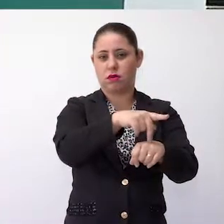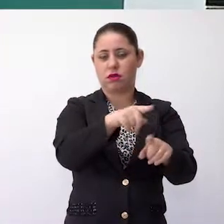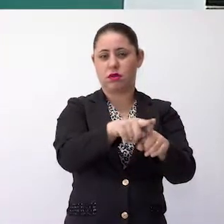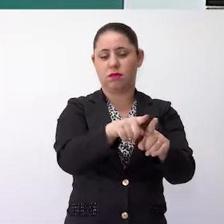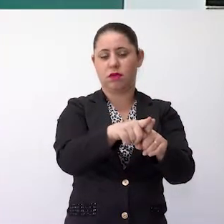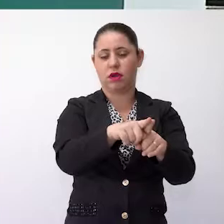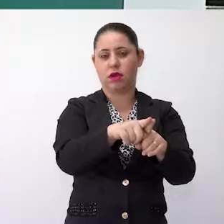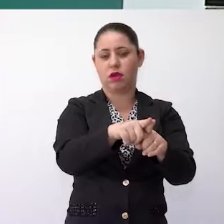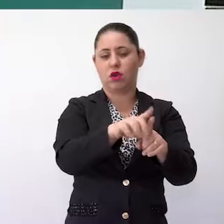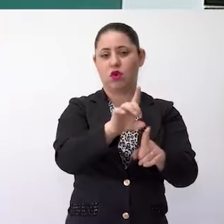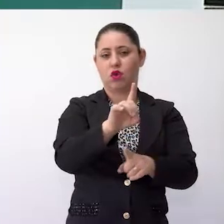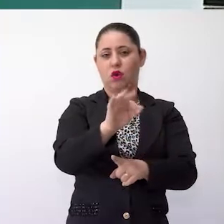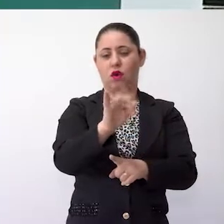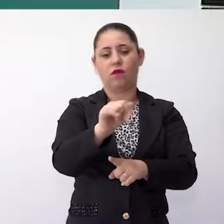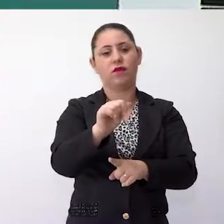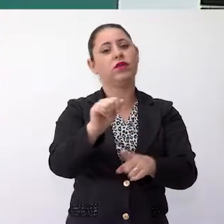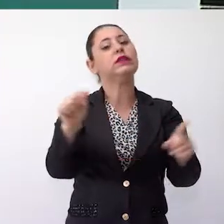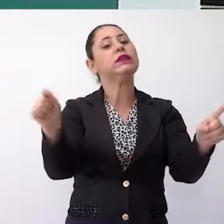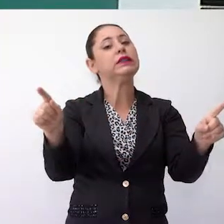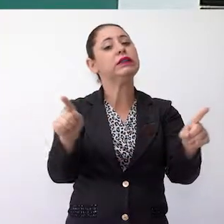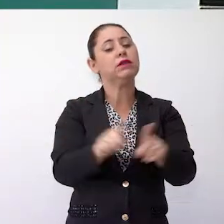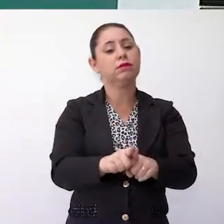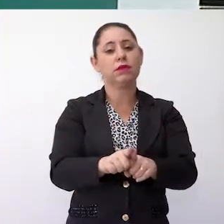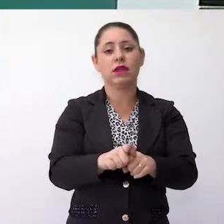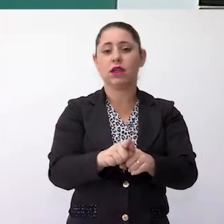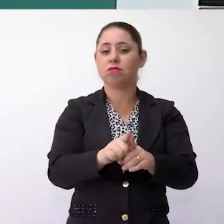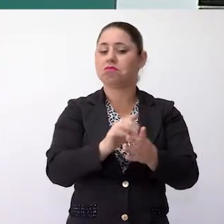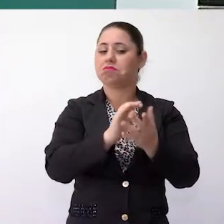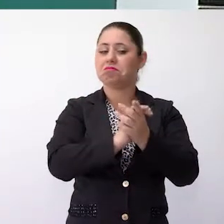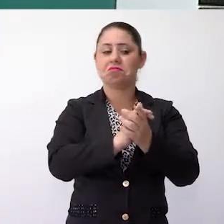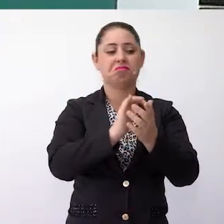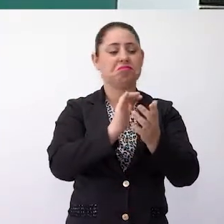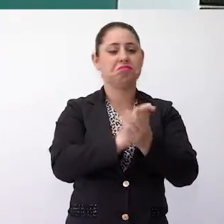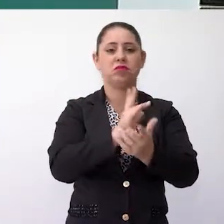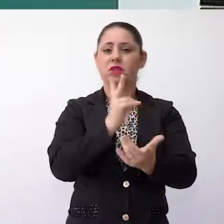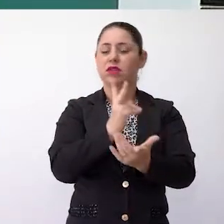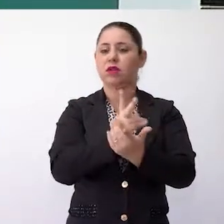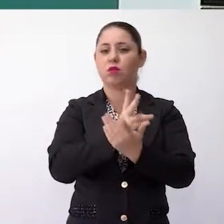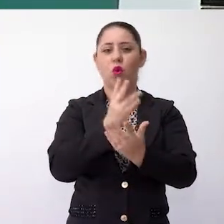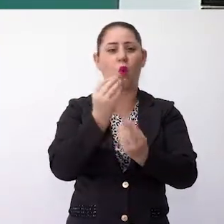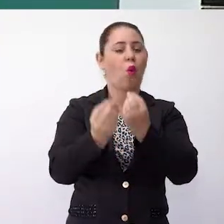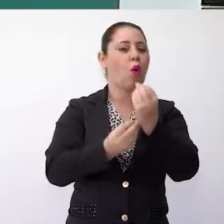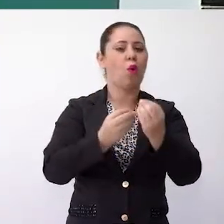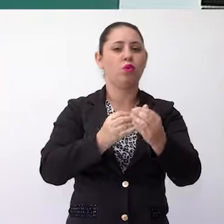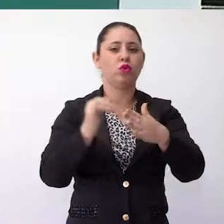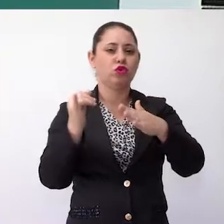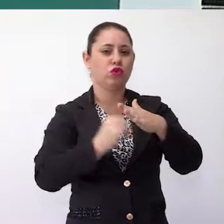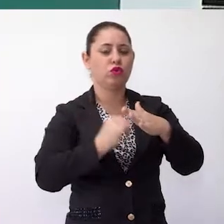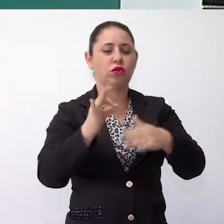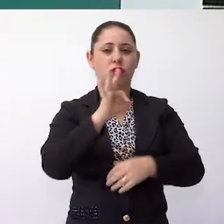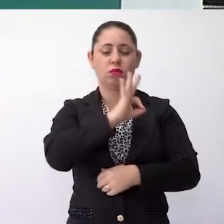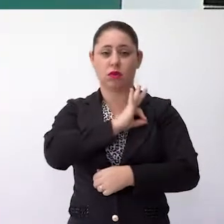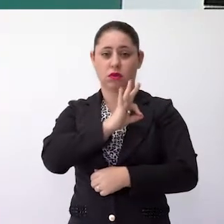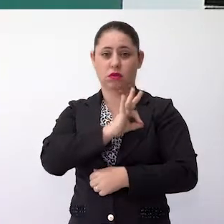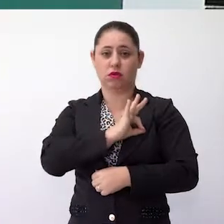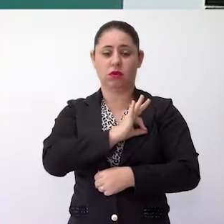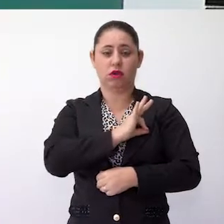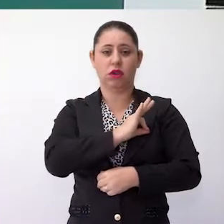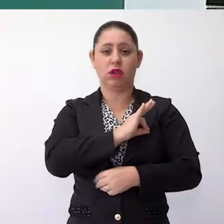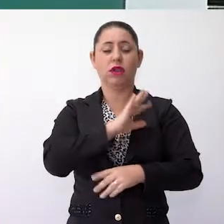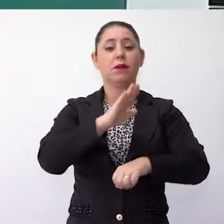sempre sendo elogiado como uma das organizações policial militar, que mais atuam no